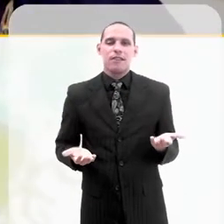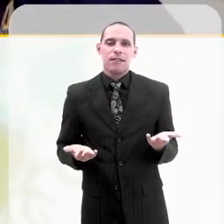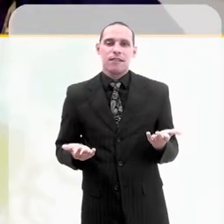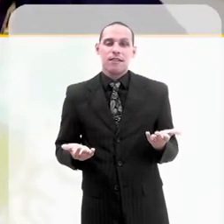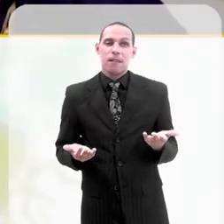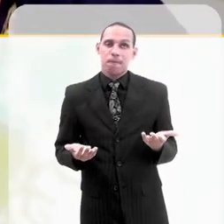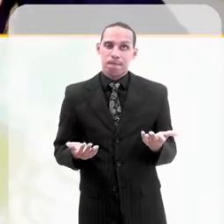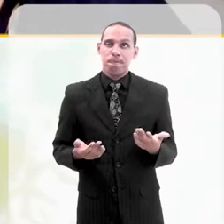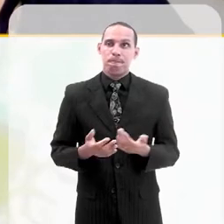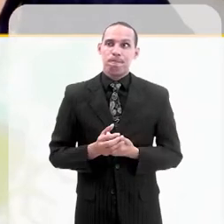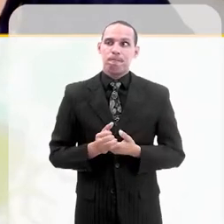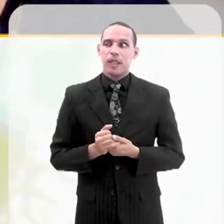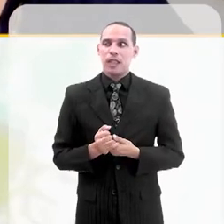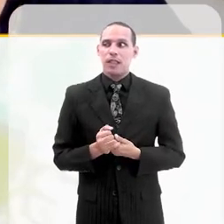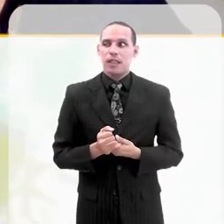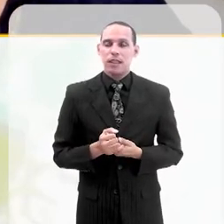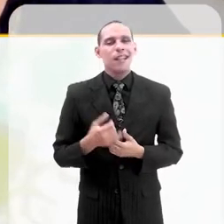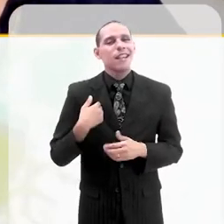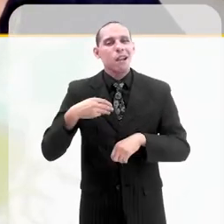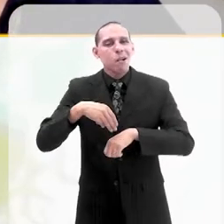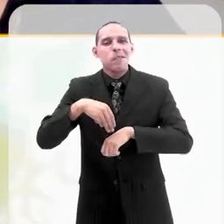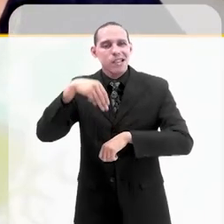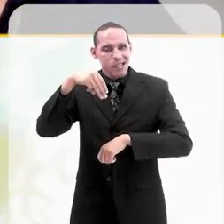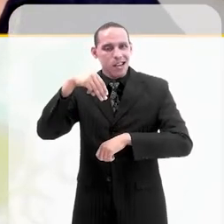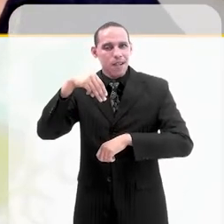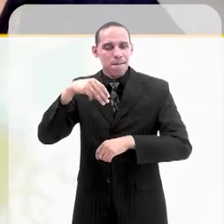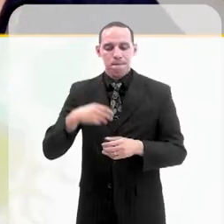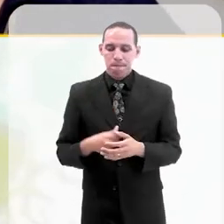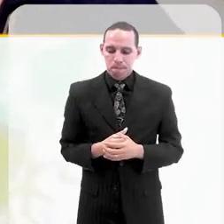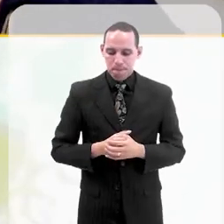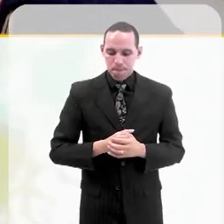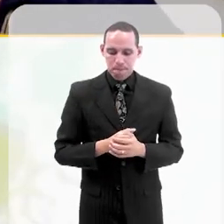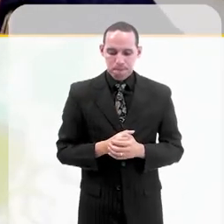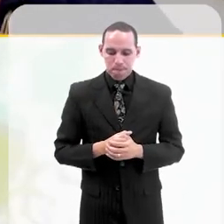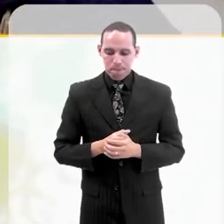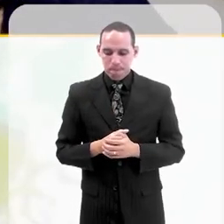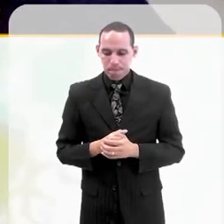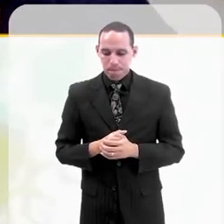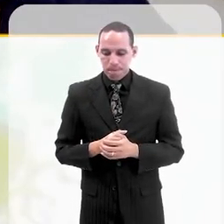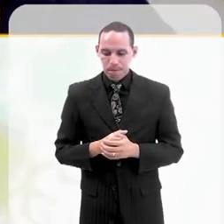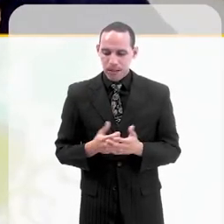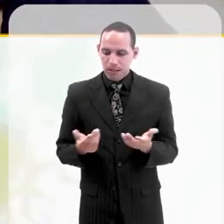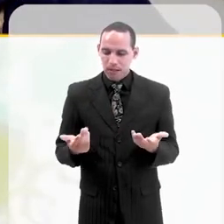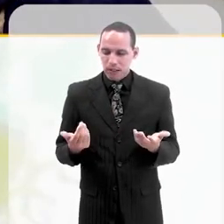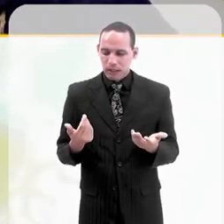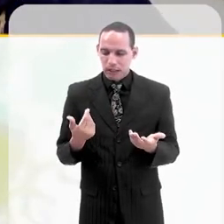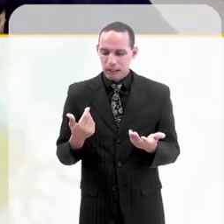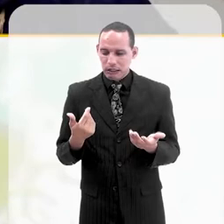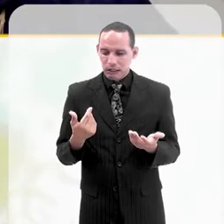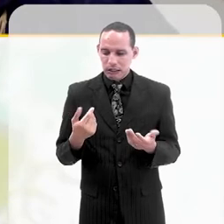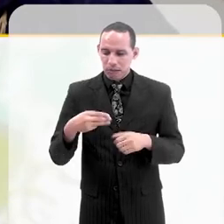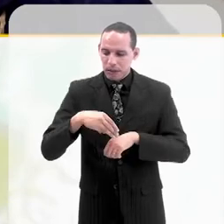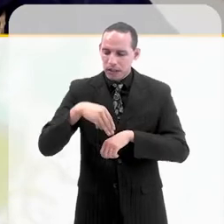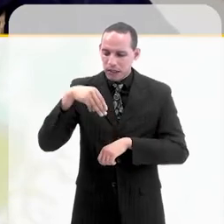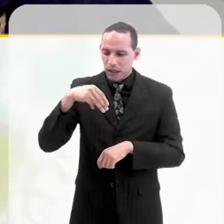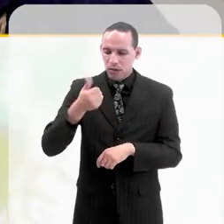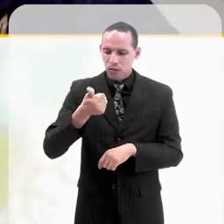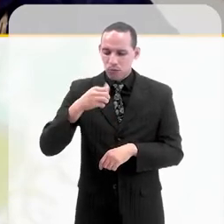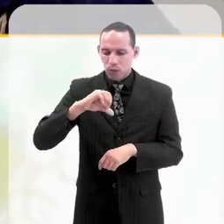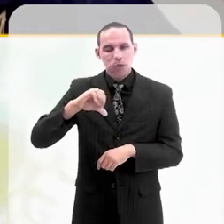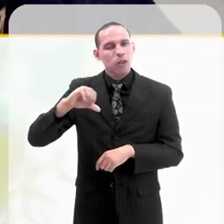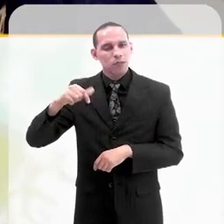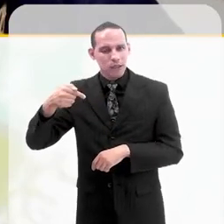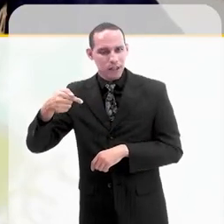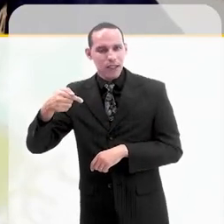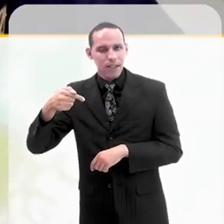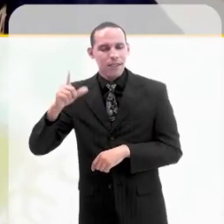Olha, quando eu fiz o meu mestrado, né, eu entrei no mestrado em 97 na UFSCar, na Federal de São